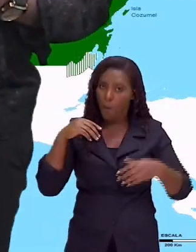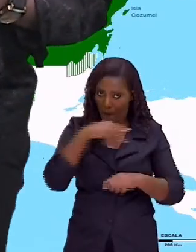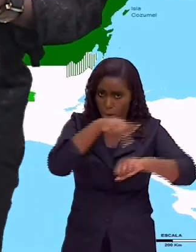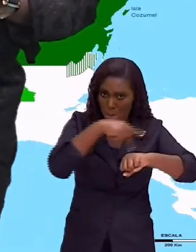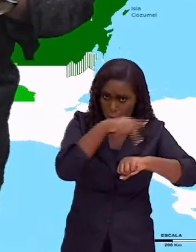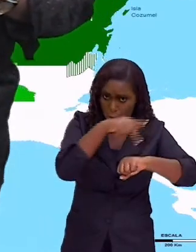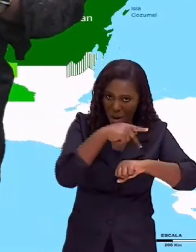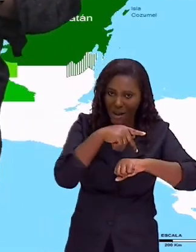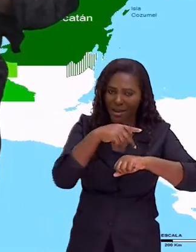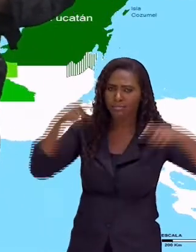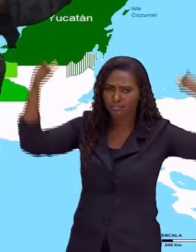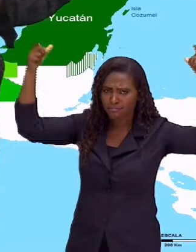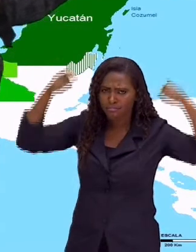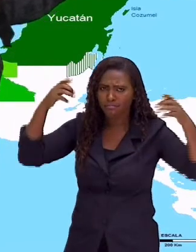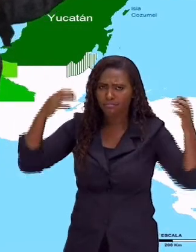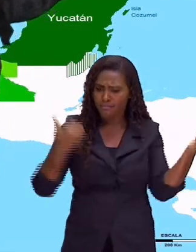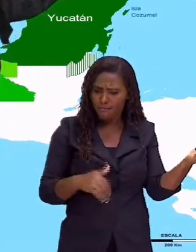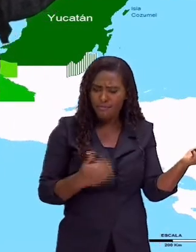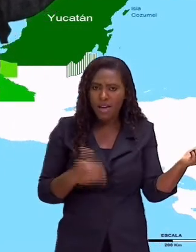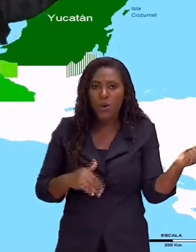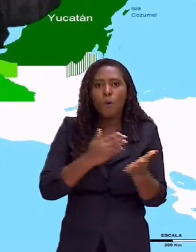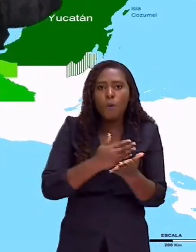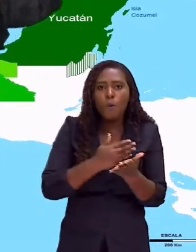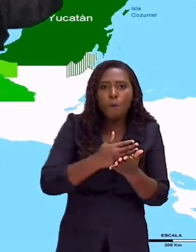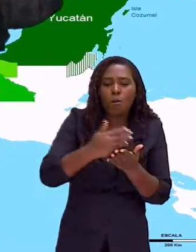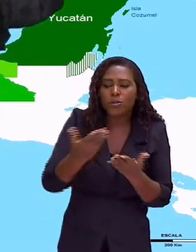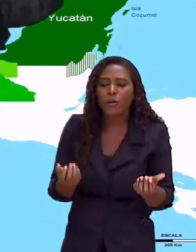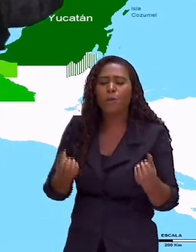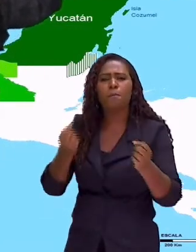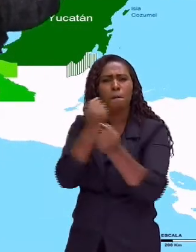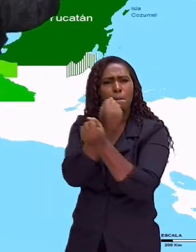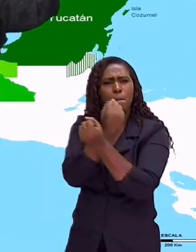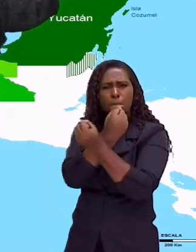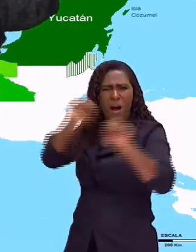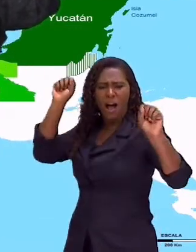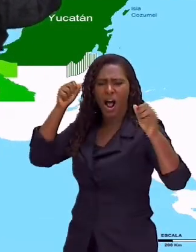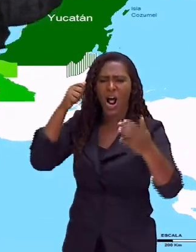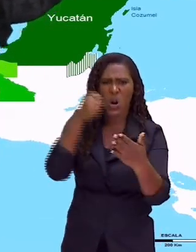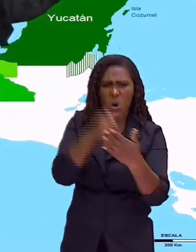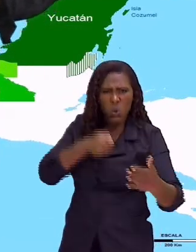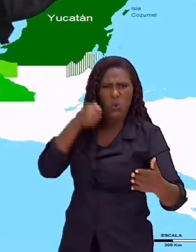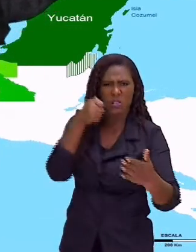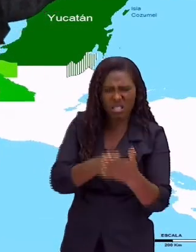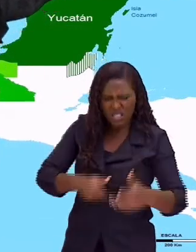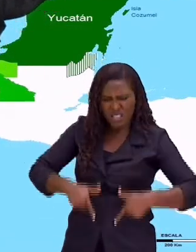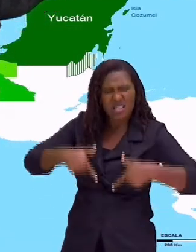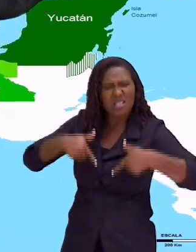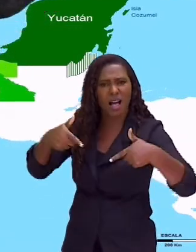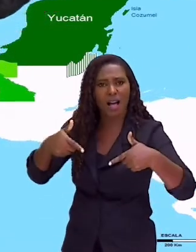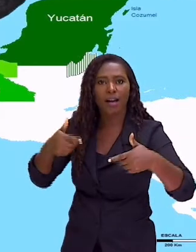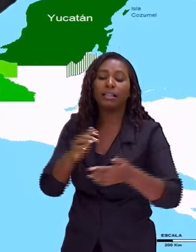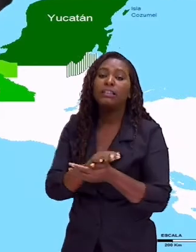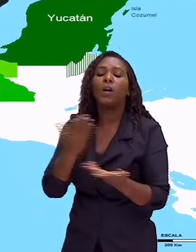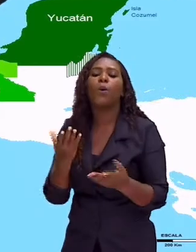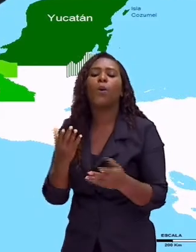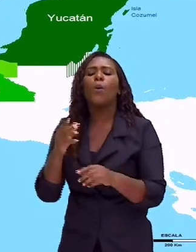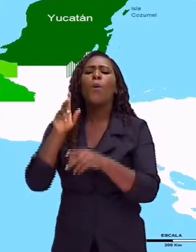de independência, a elite crioula, que são os filhos de espanhóis nascidos aqui na